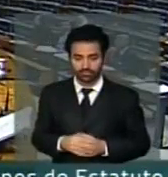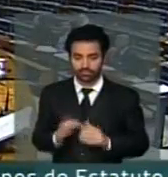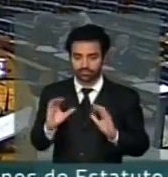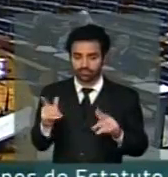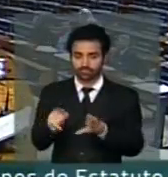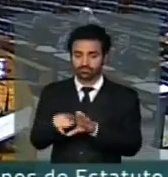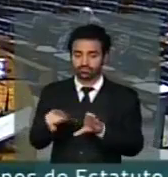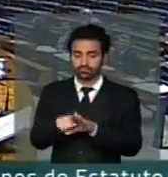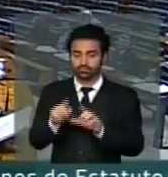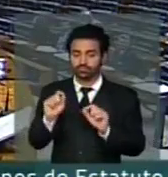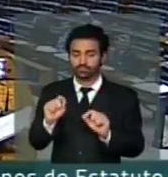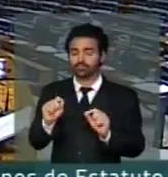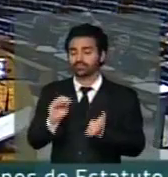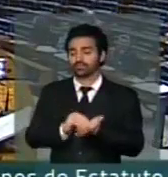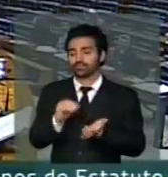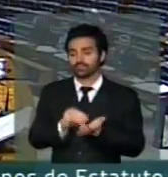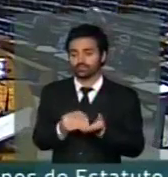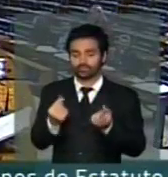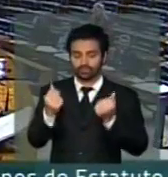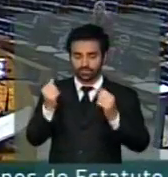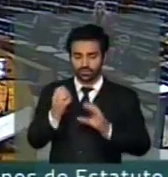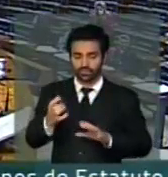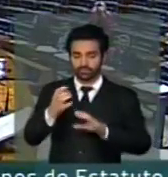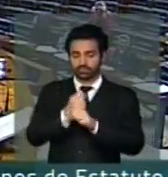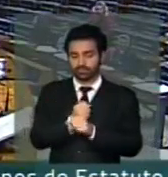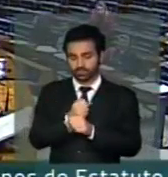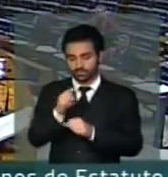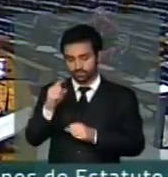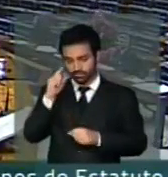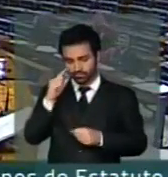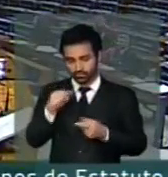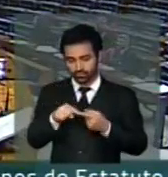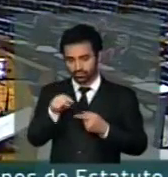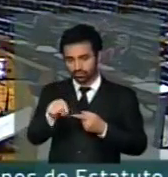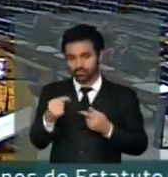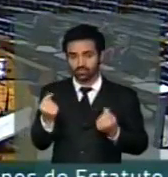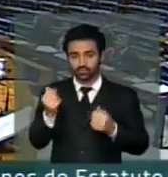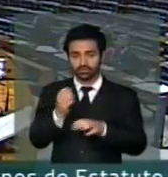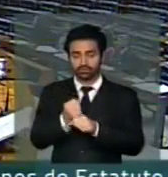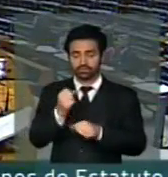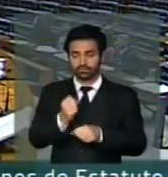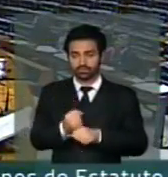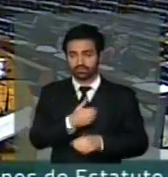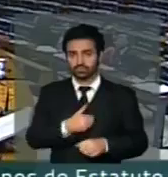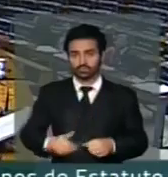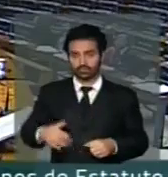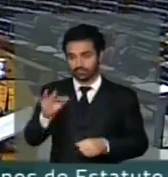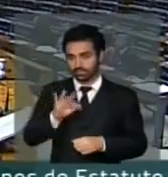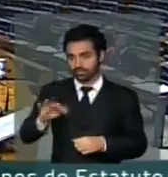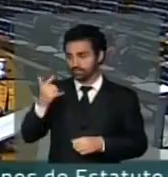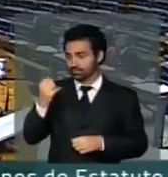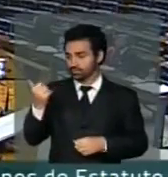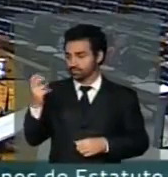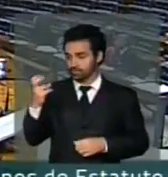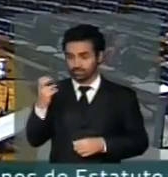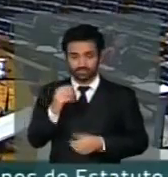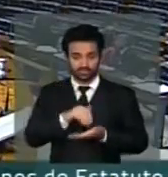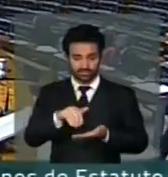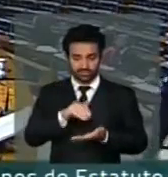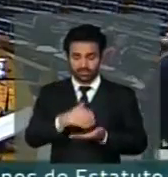evidentemente, os poucos recursos orçamentários destinados para essa área. No orçamento da União em 2015, a Secretaria perdeu